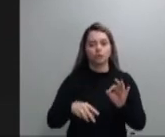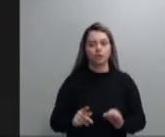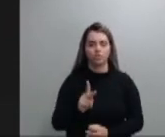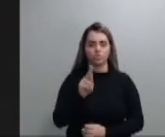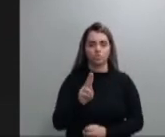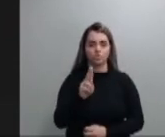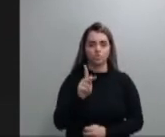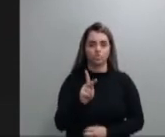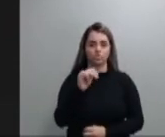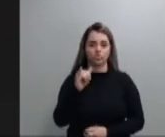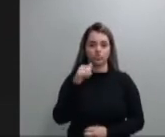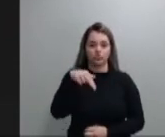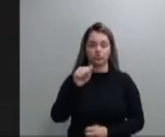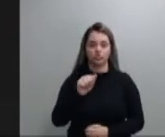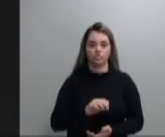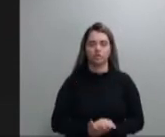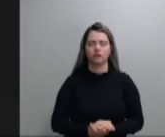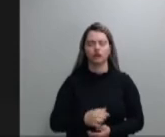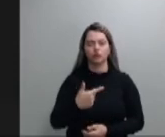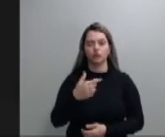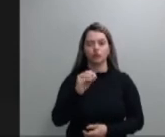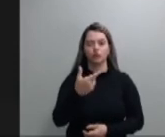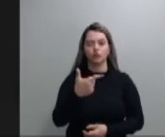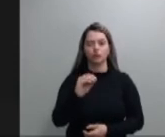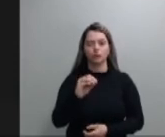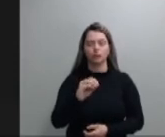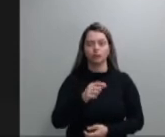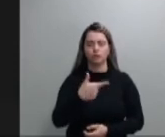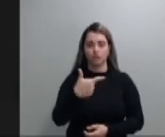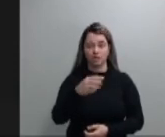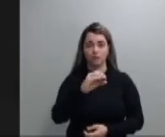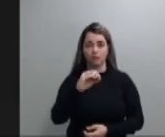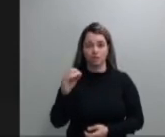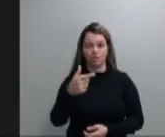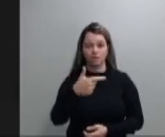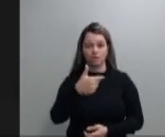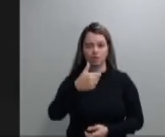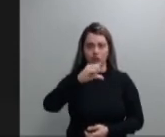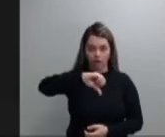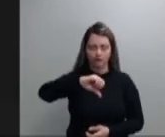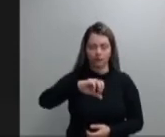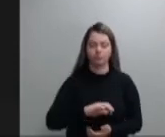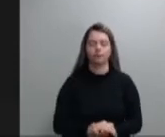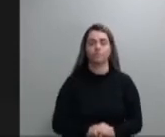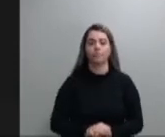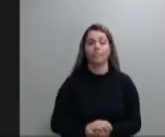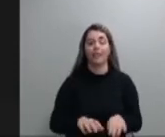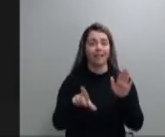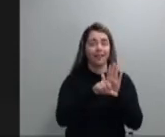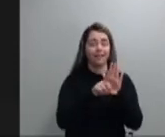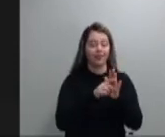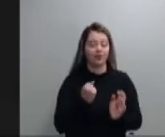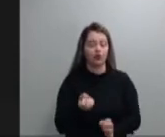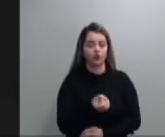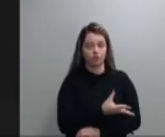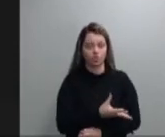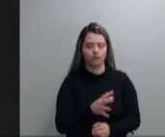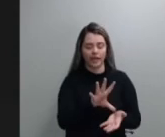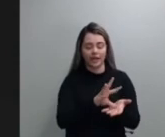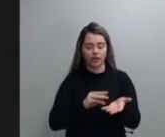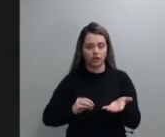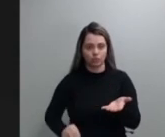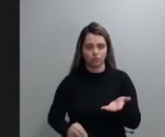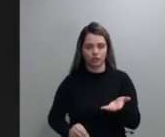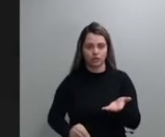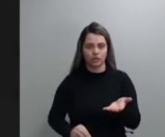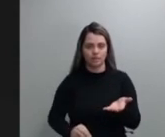dois mil e dezenove e prosseguo a aplicação da volícia o criminis pressupõe nova lei que suprima ou reduz a pena do infrator pela